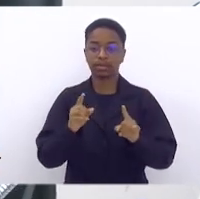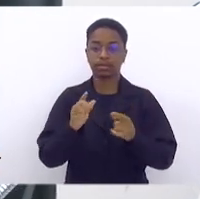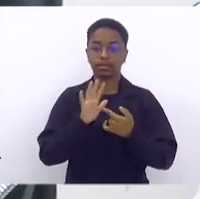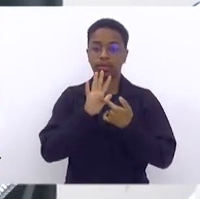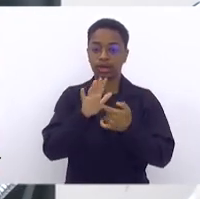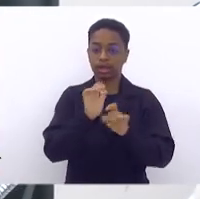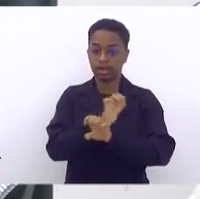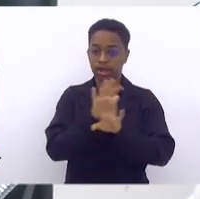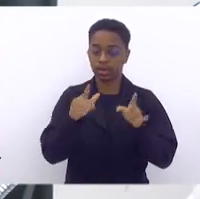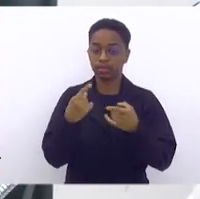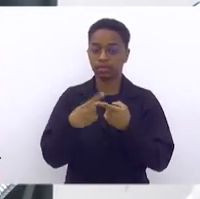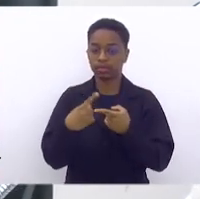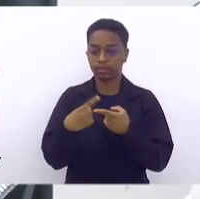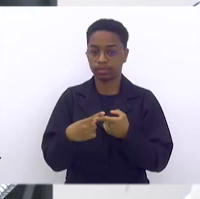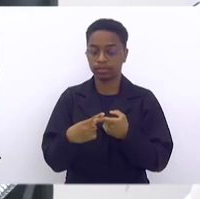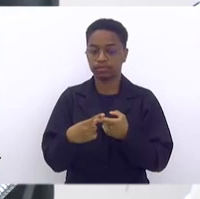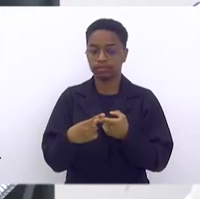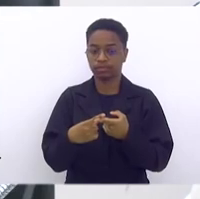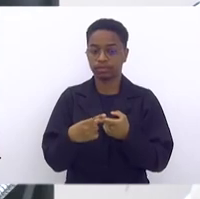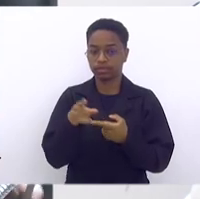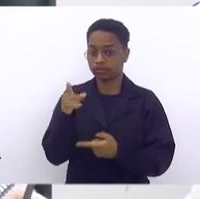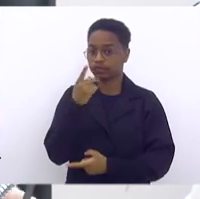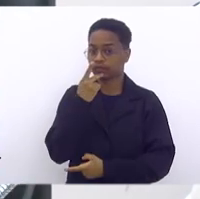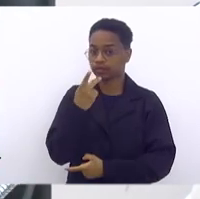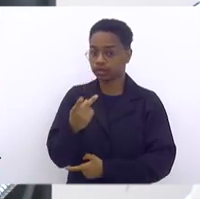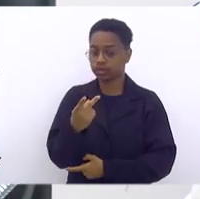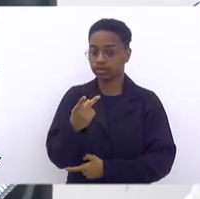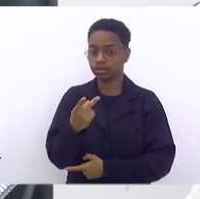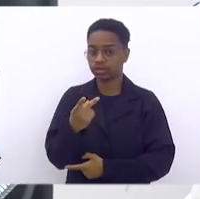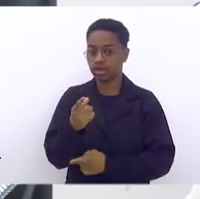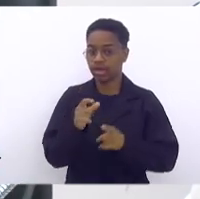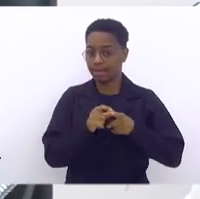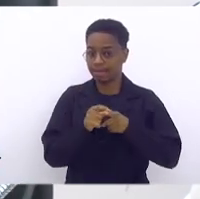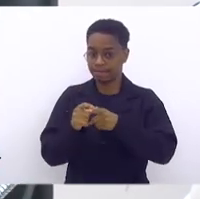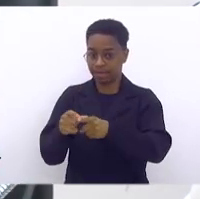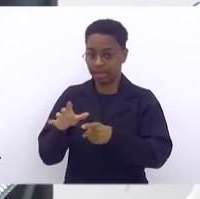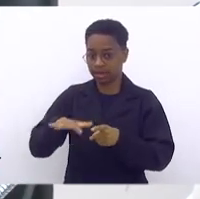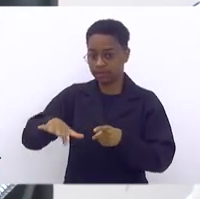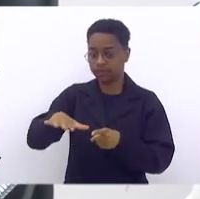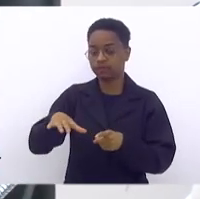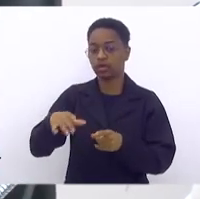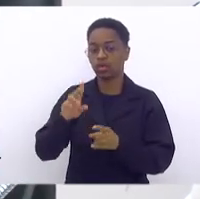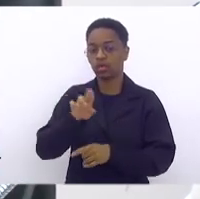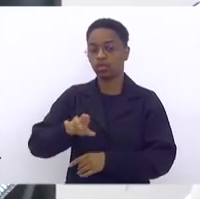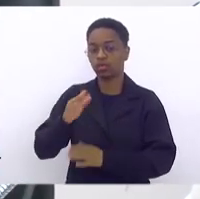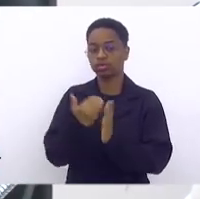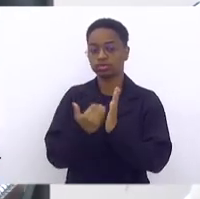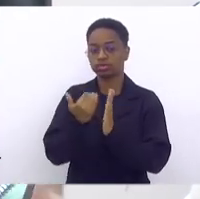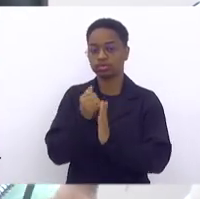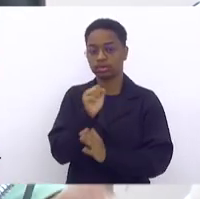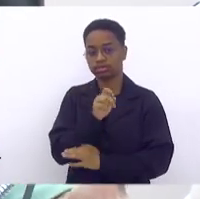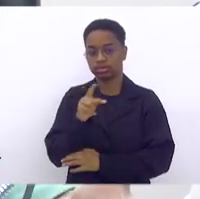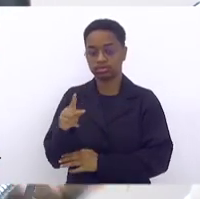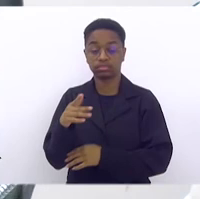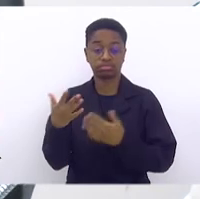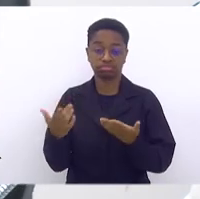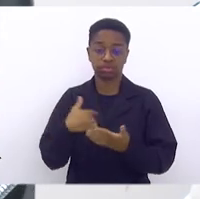claro. E aqui, e como você falou que as periféricas, né, a periferia assim, é que mais tem usado aplicativo, eu não